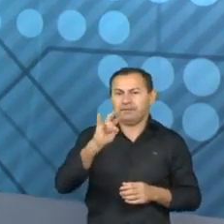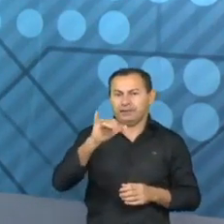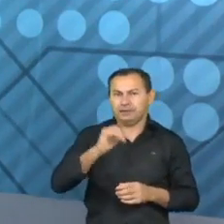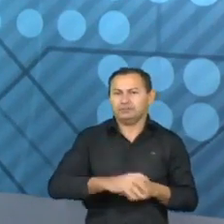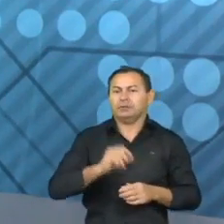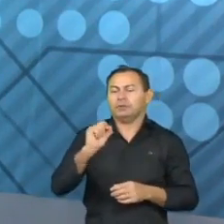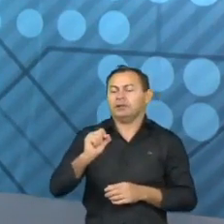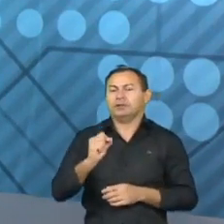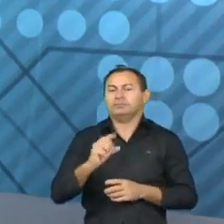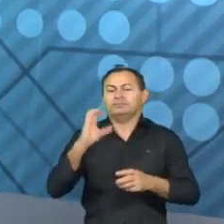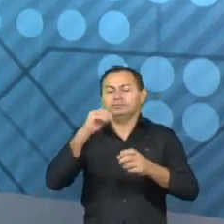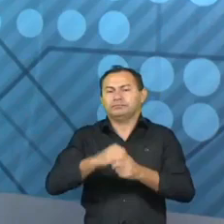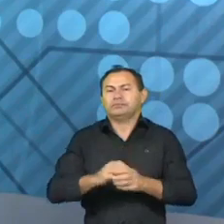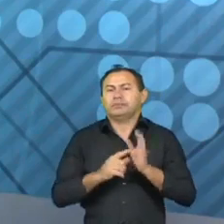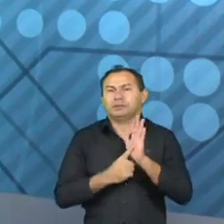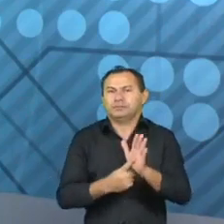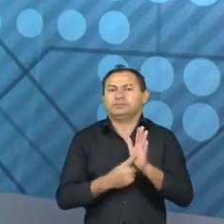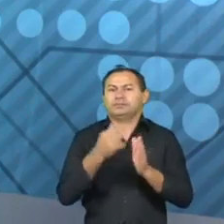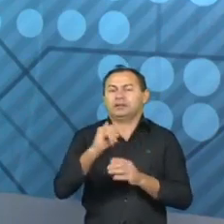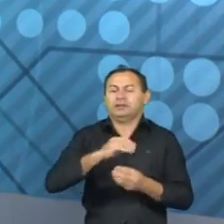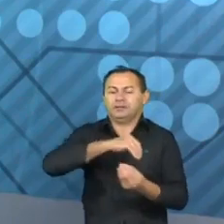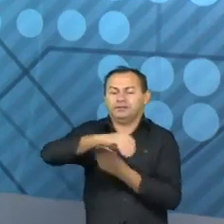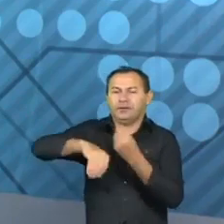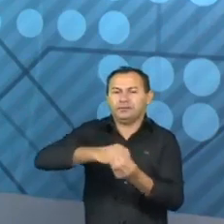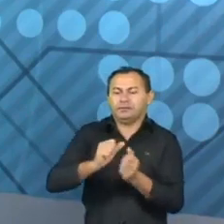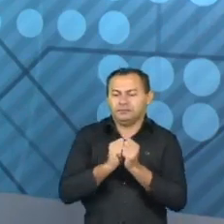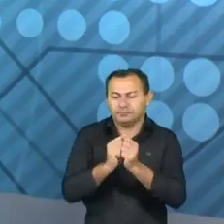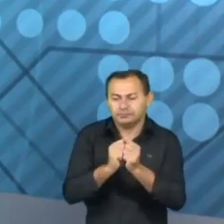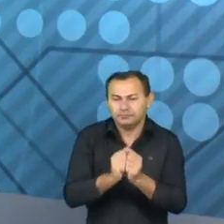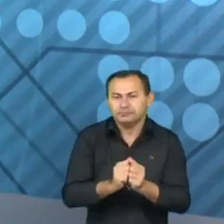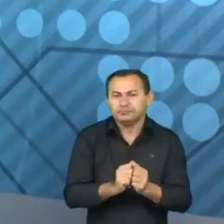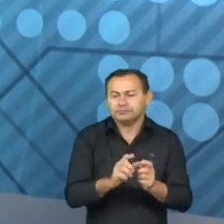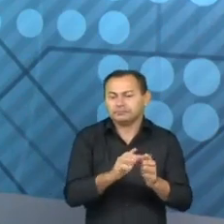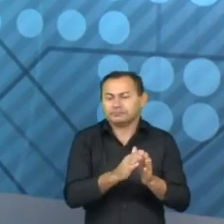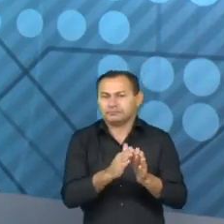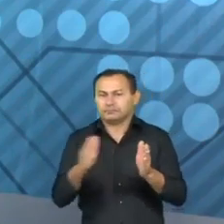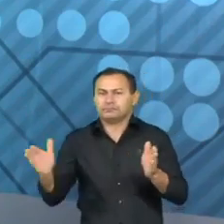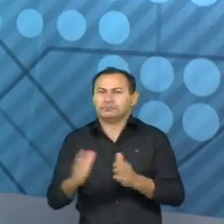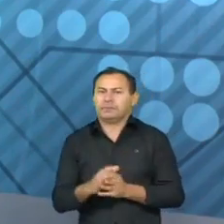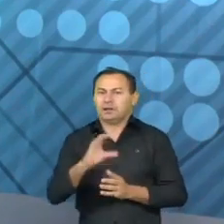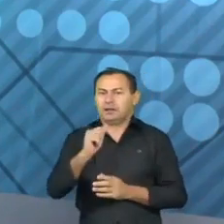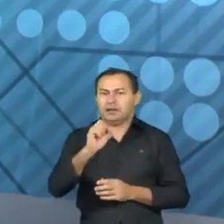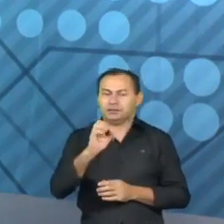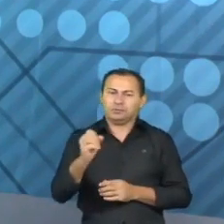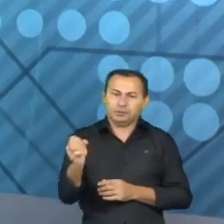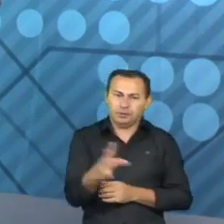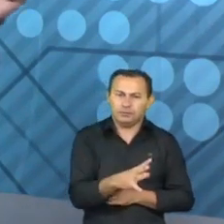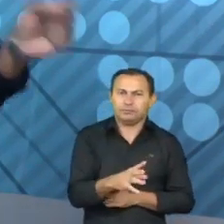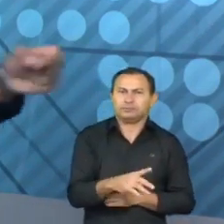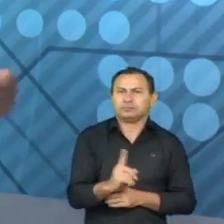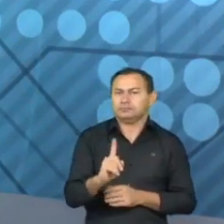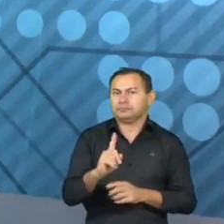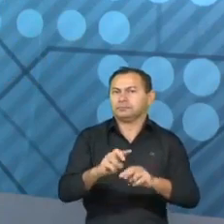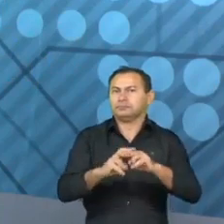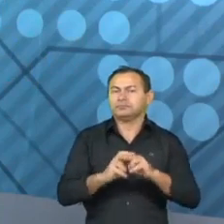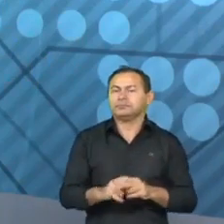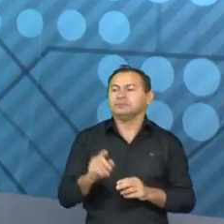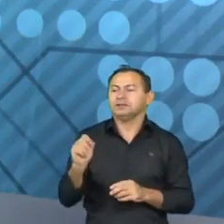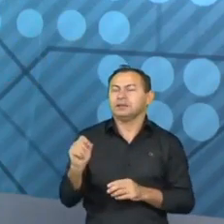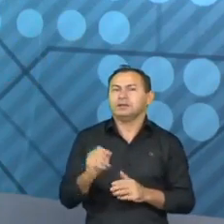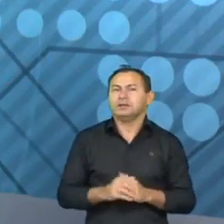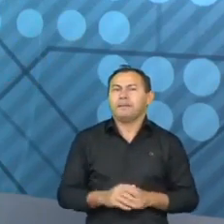o que a incidência pode trazer, que aí envolve sim um acompanhamento longitudinal de casos novos. A prevalência não, ela tem